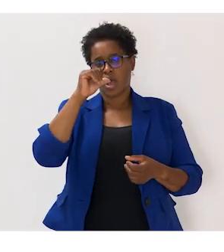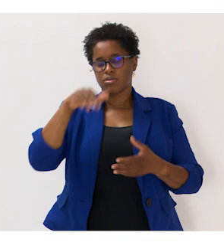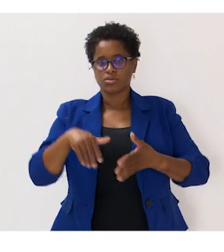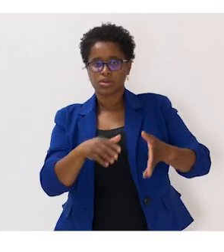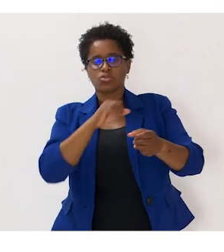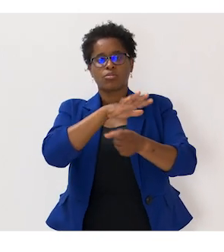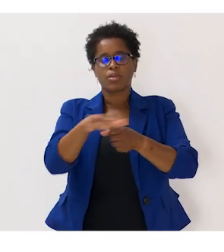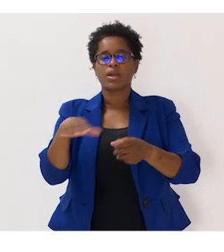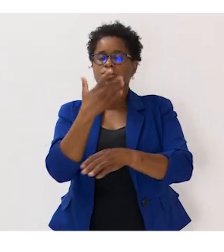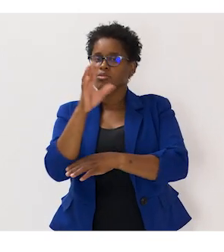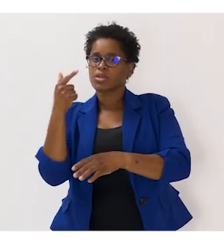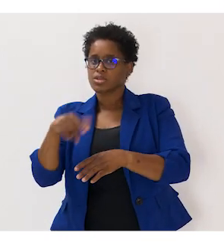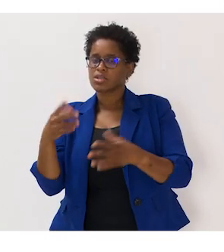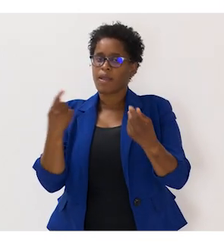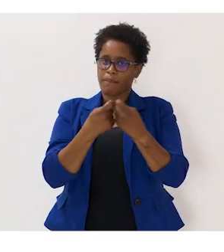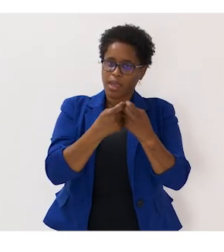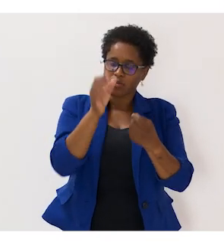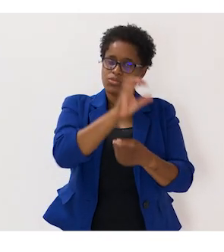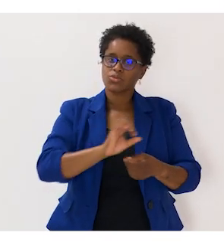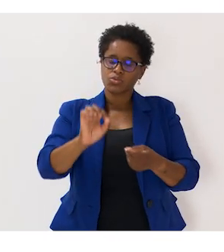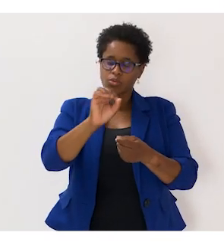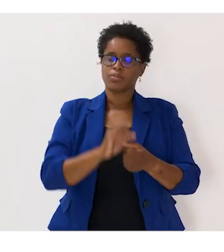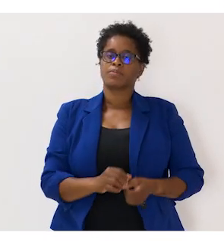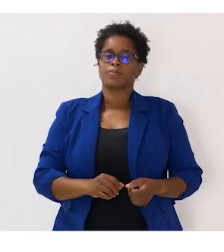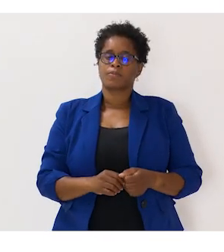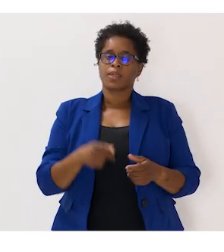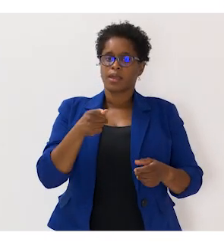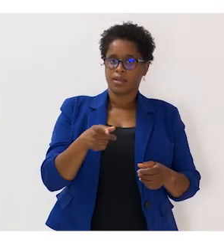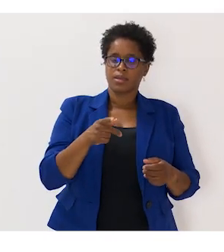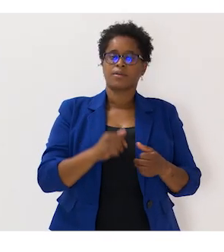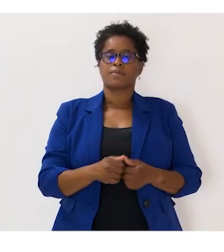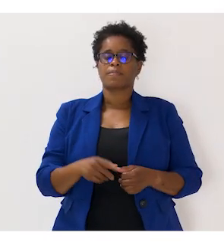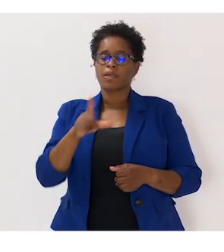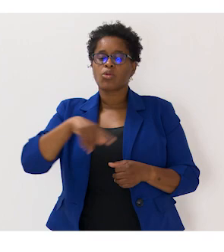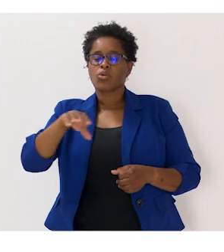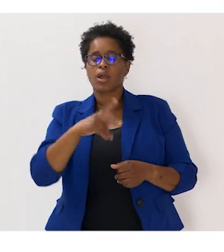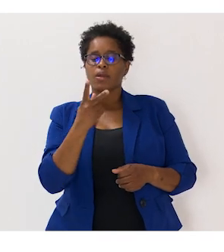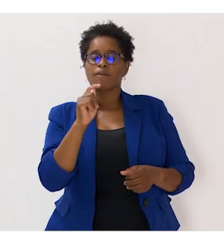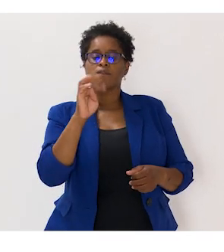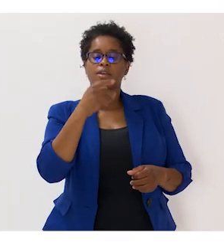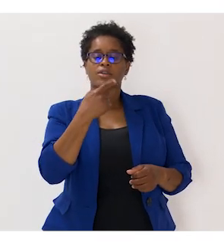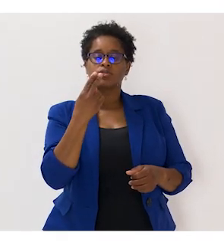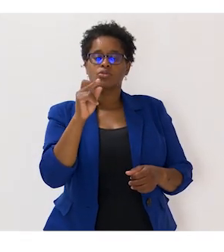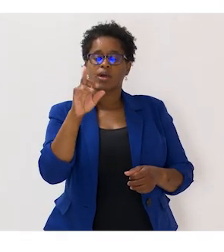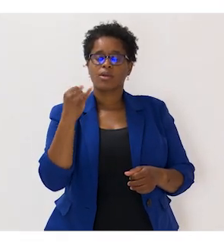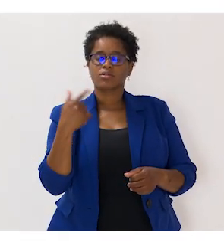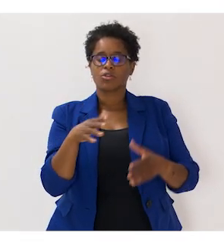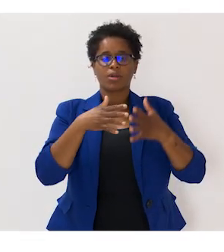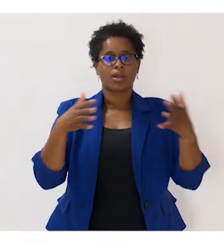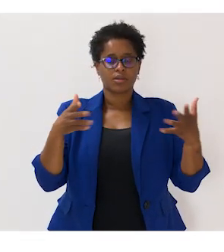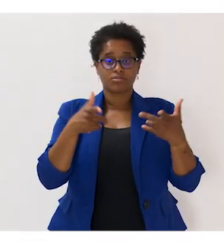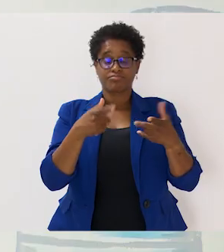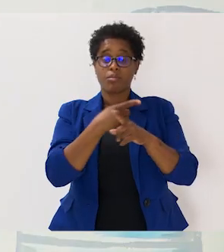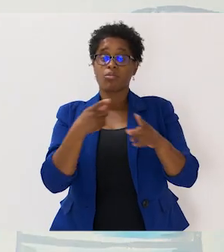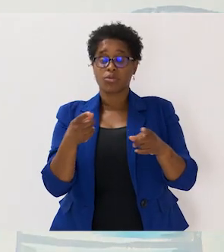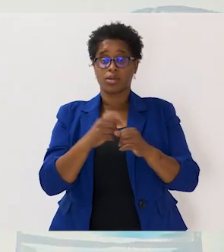que está à sua margem, ok? Então aqui é um lugar, os estuários têm uma grande produtividade